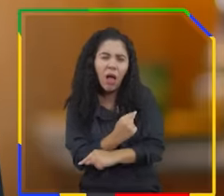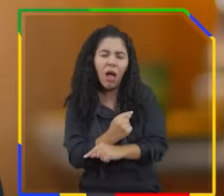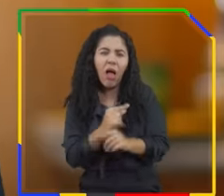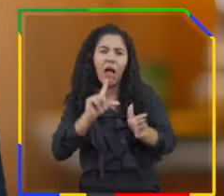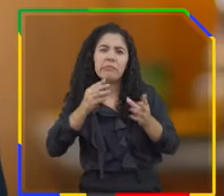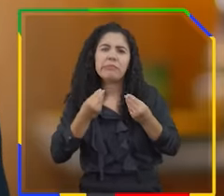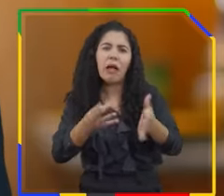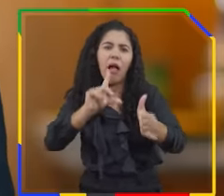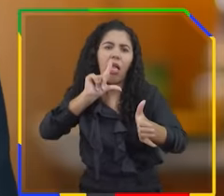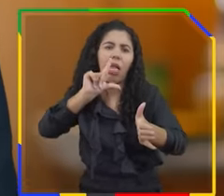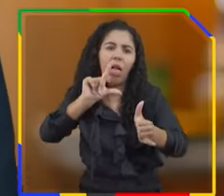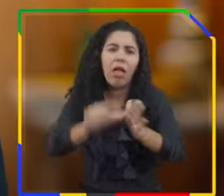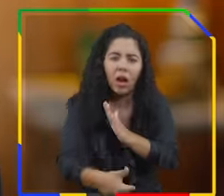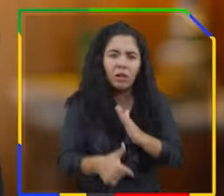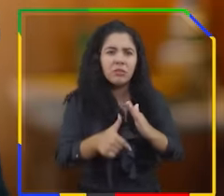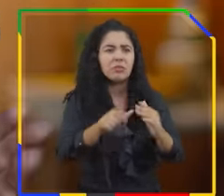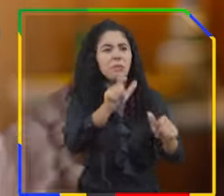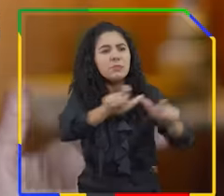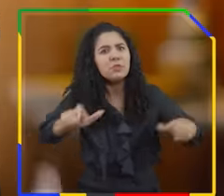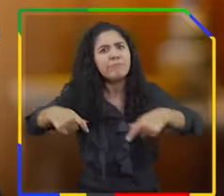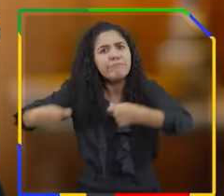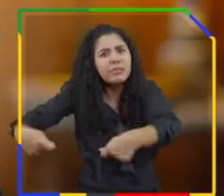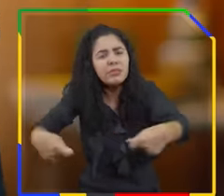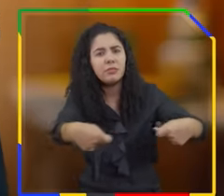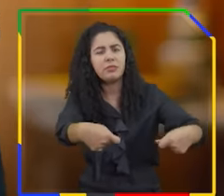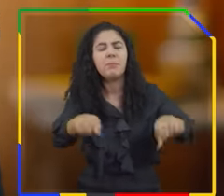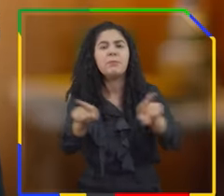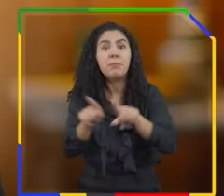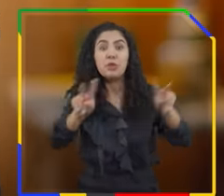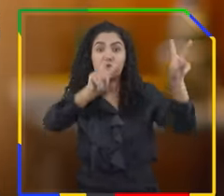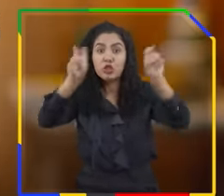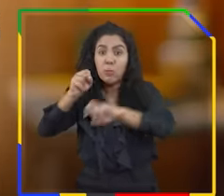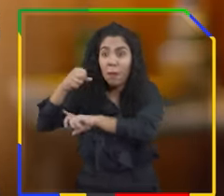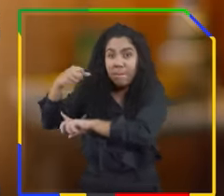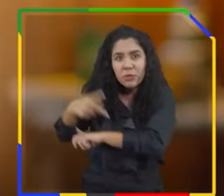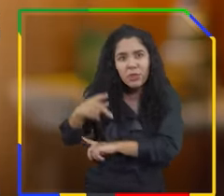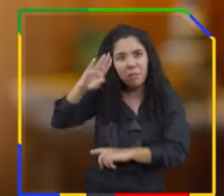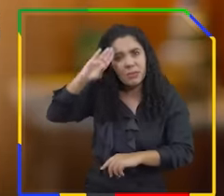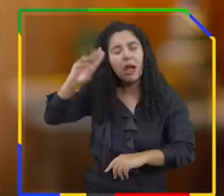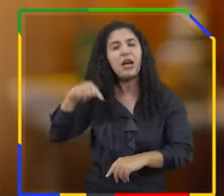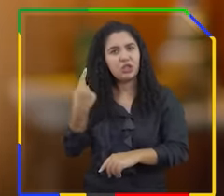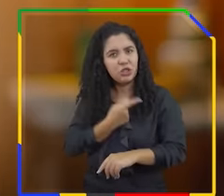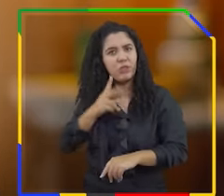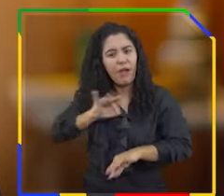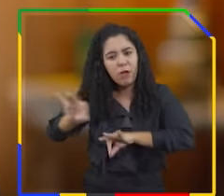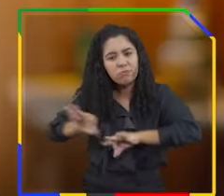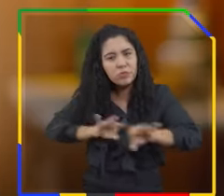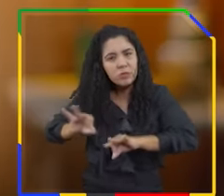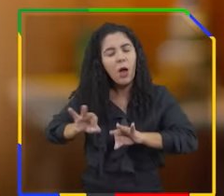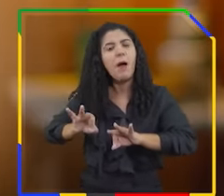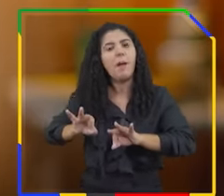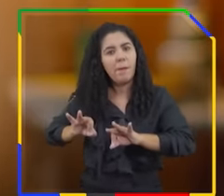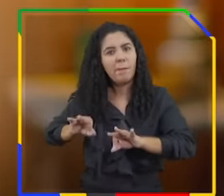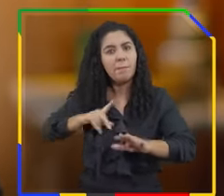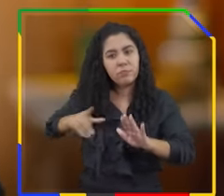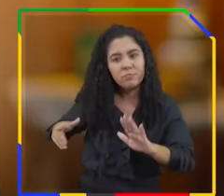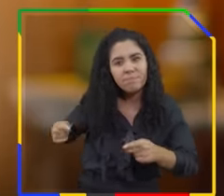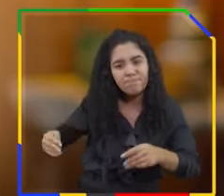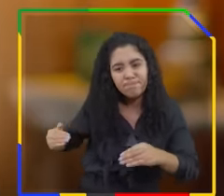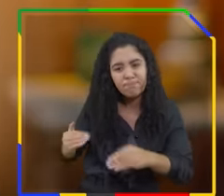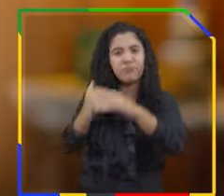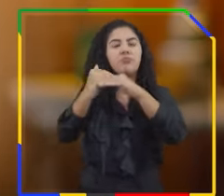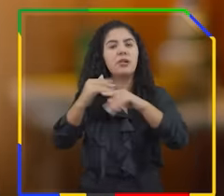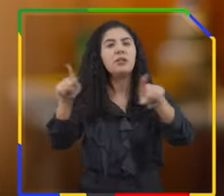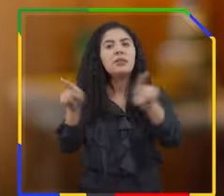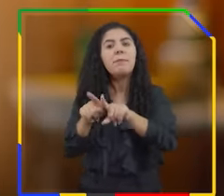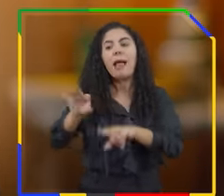atendimento a quem mais precisa. Para as aposentadorias militares, nós vamos promover mais igualdade, com a instituição de uma idade